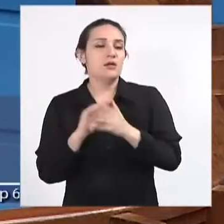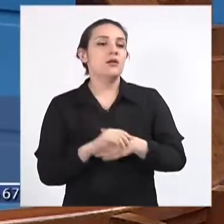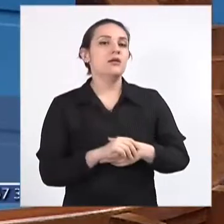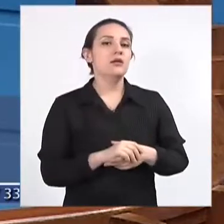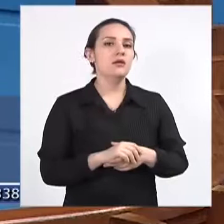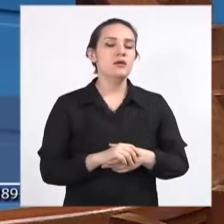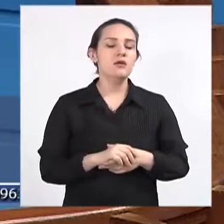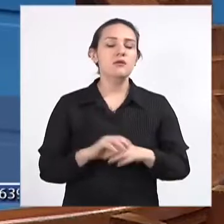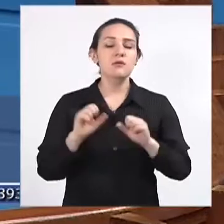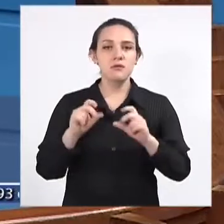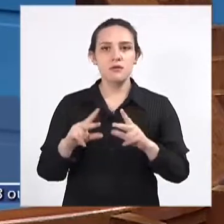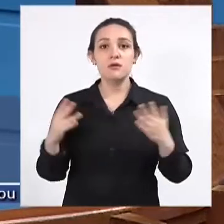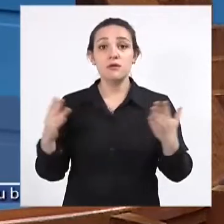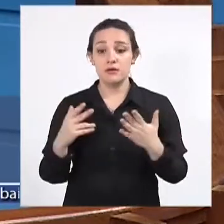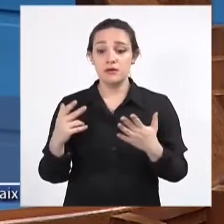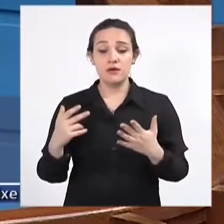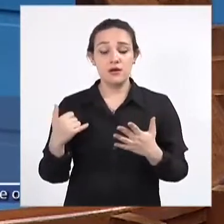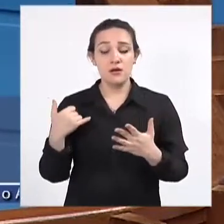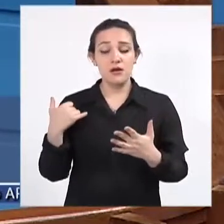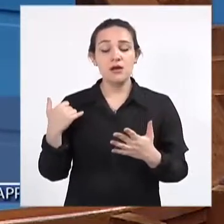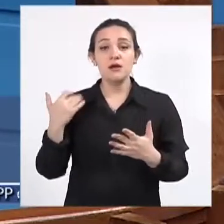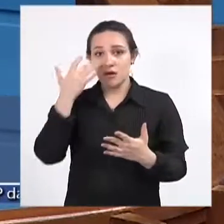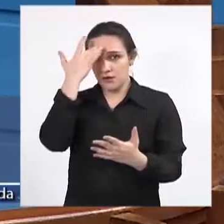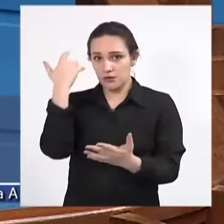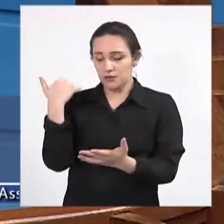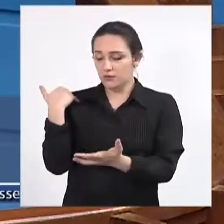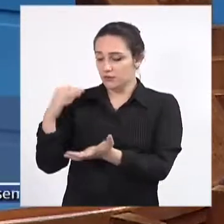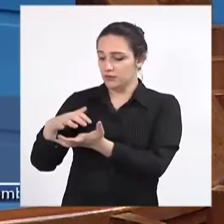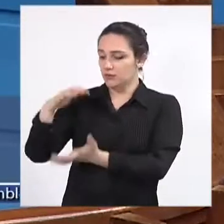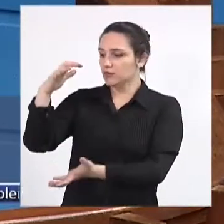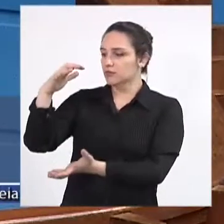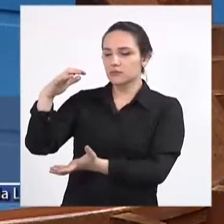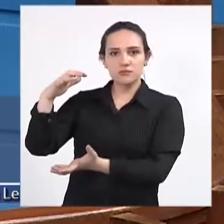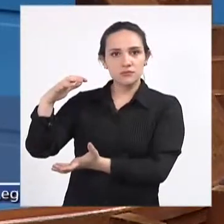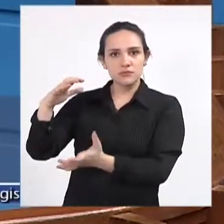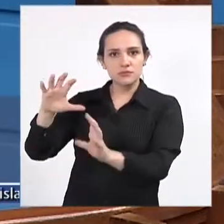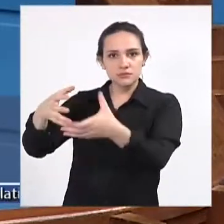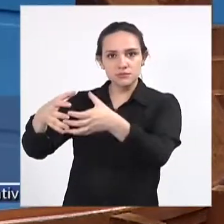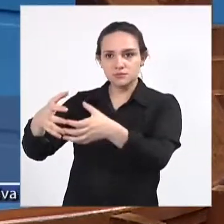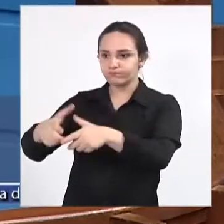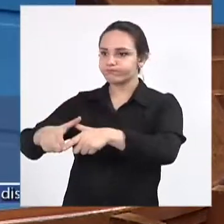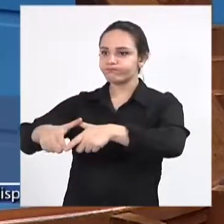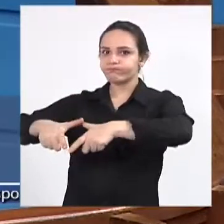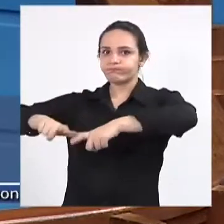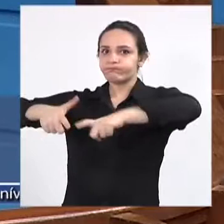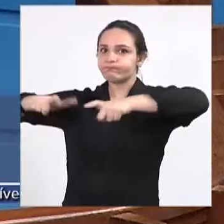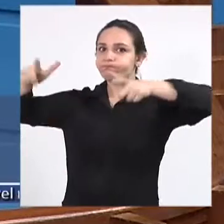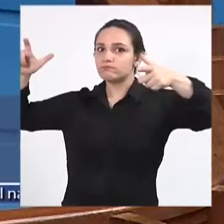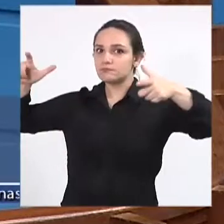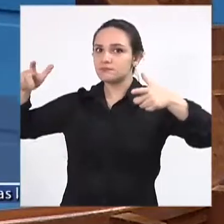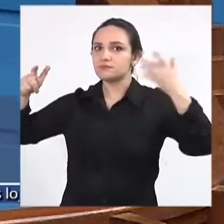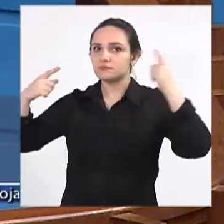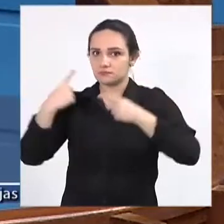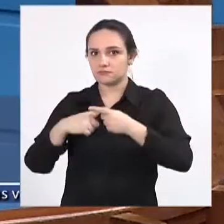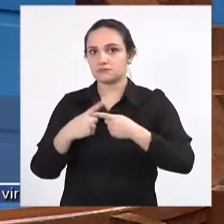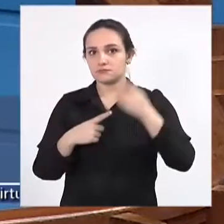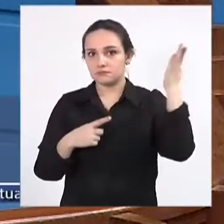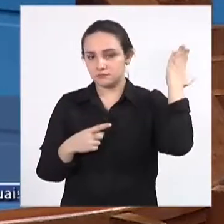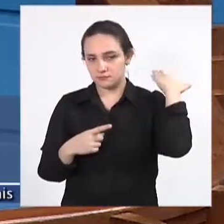O número de idosos crescerá até 2060 em